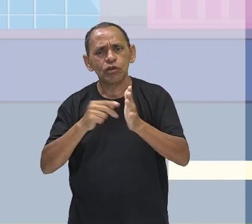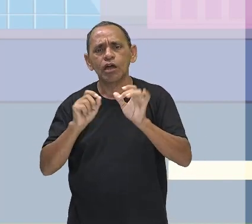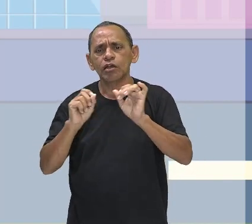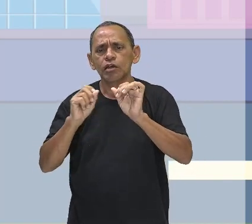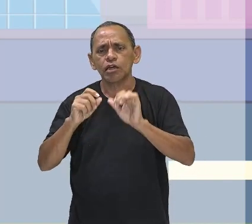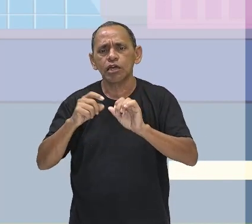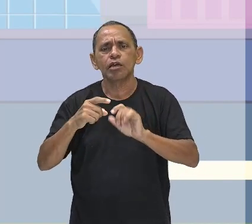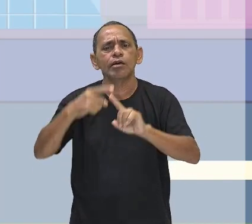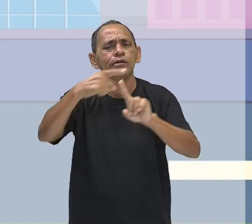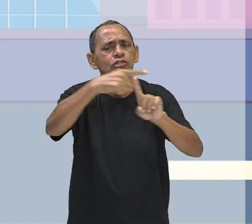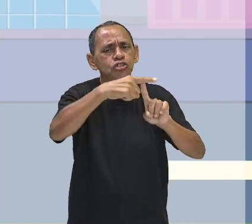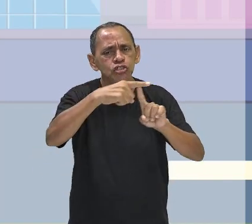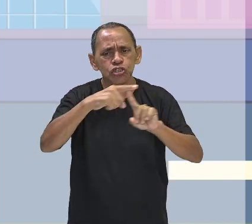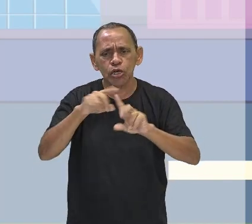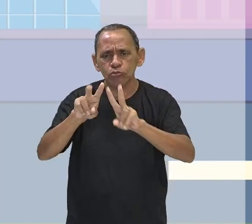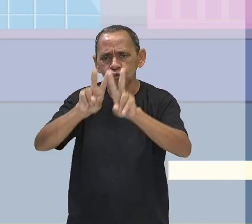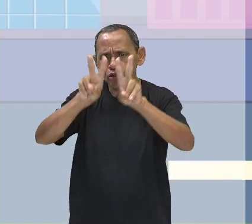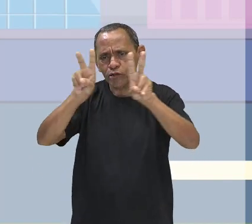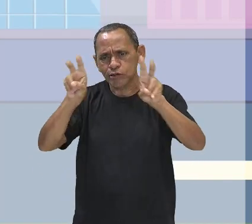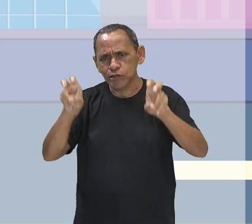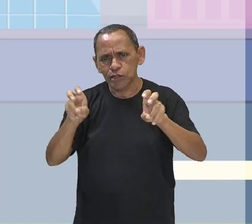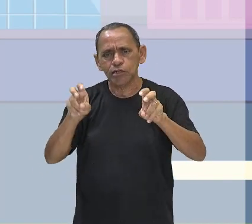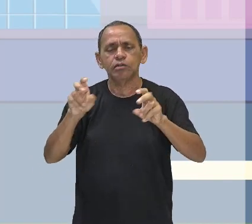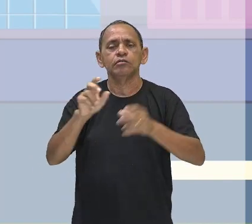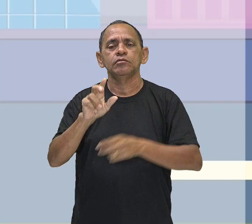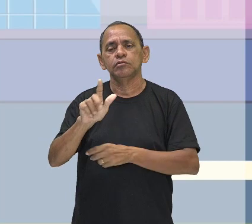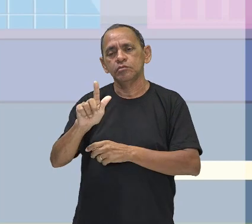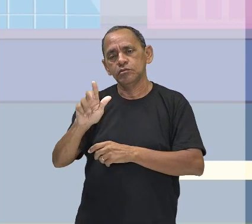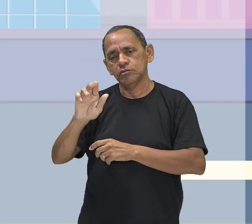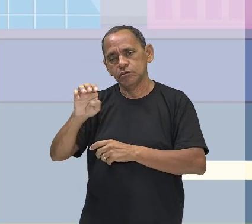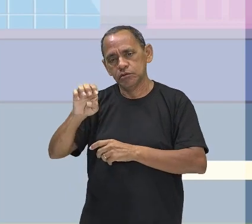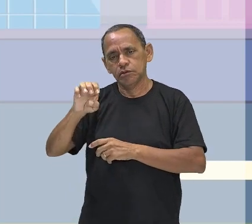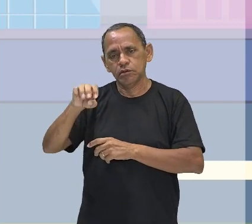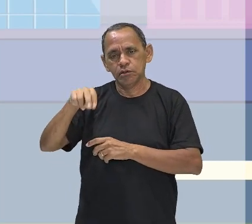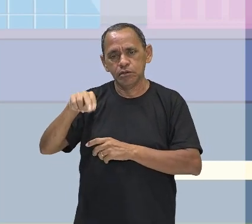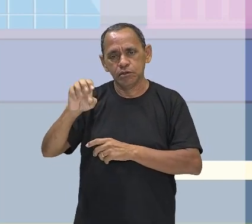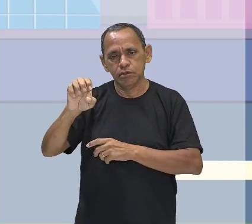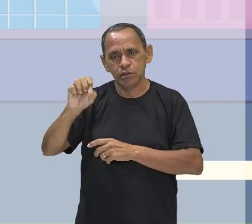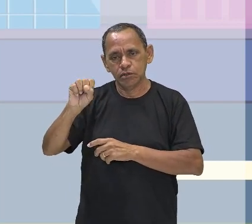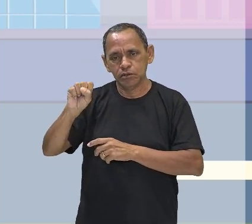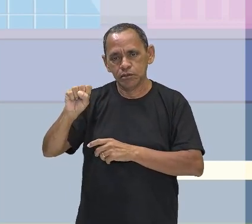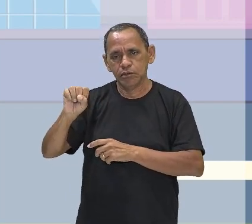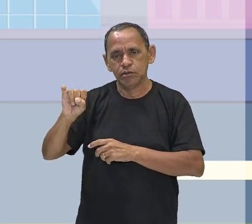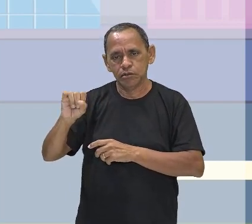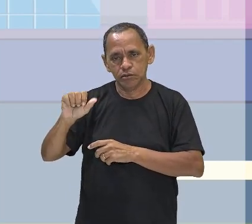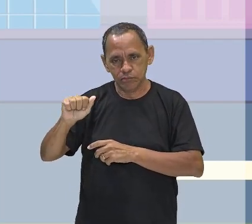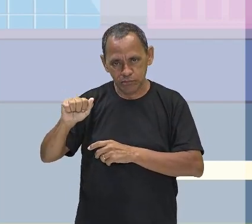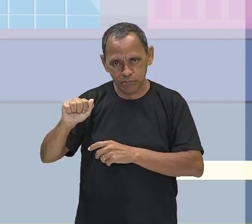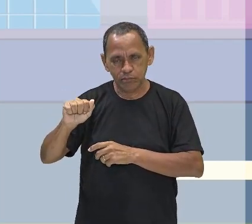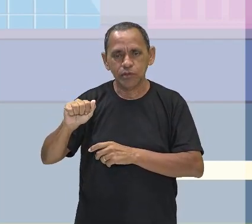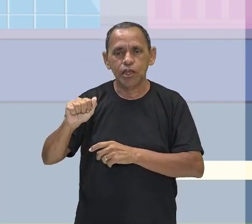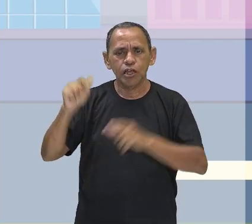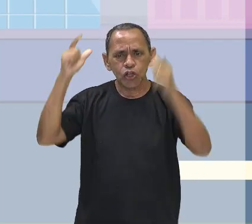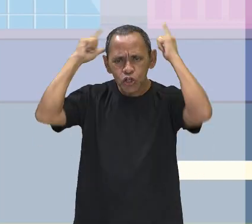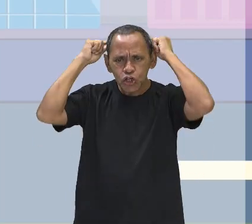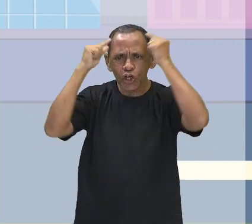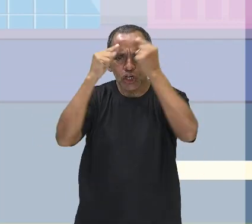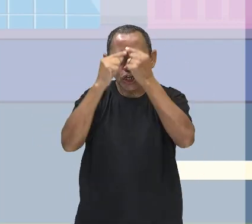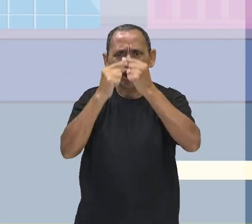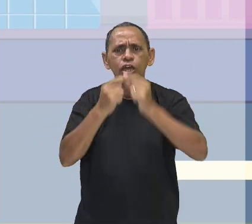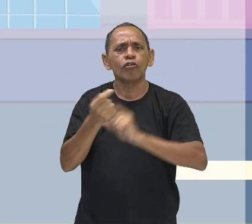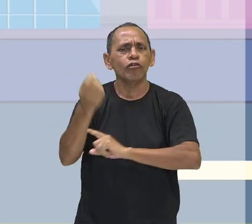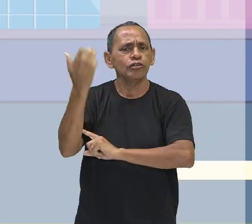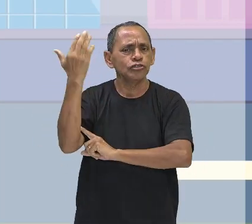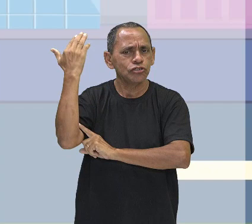termo Gênesis, que vem lá do grego antigo, que eu não sei falar grego, mas nós vimos